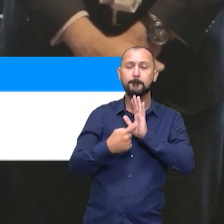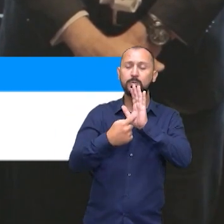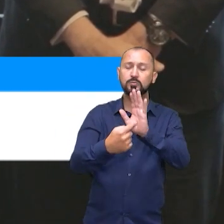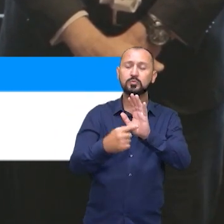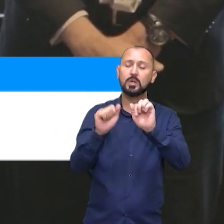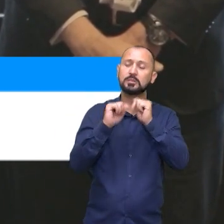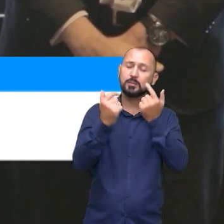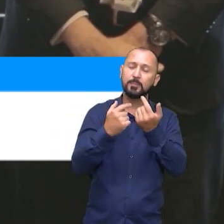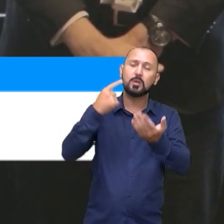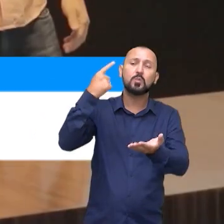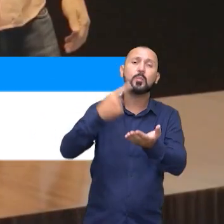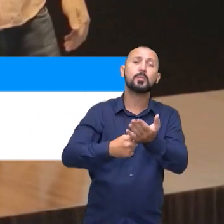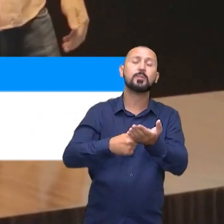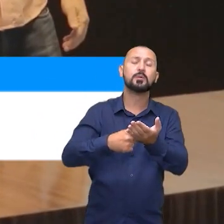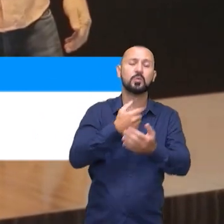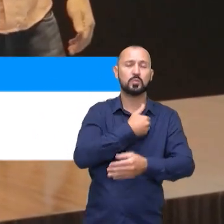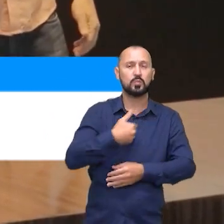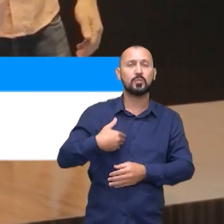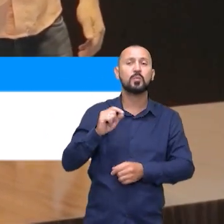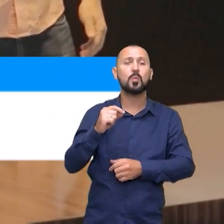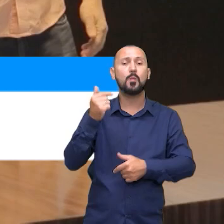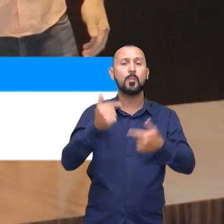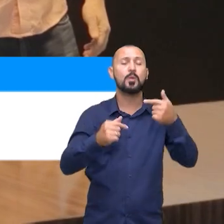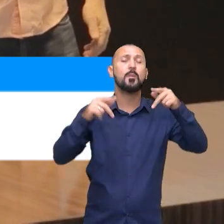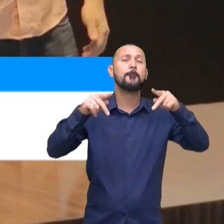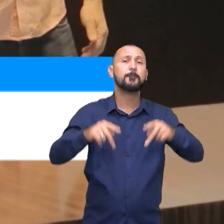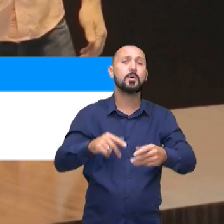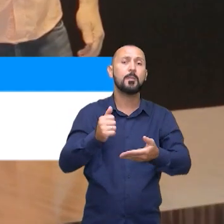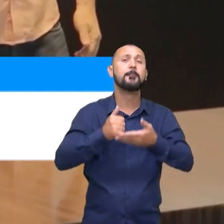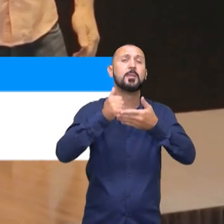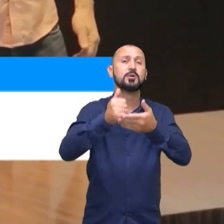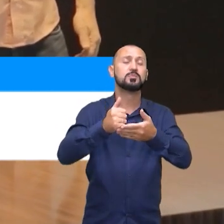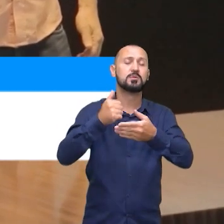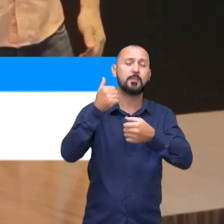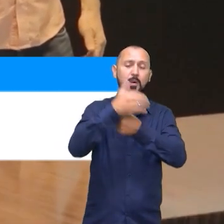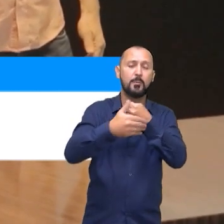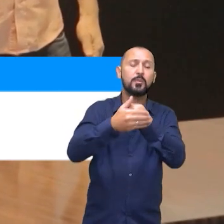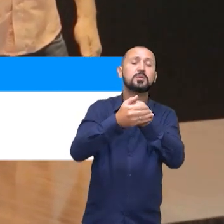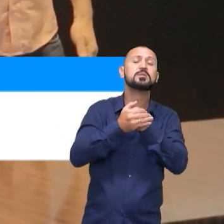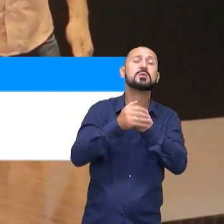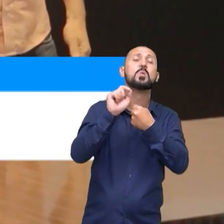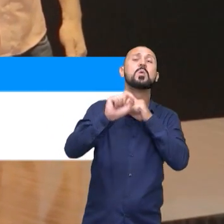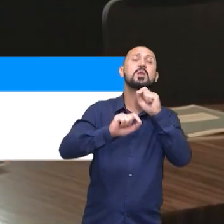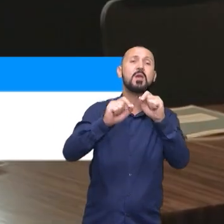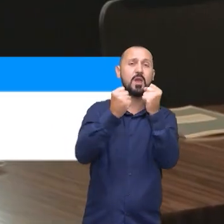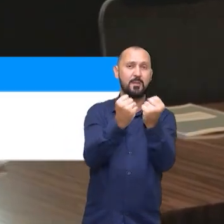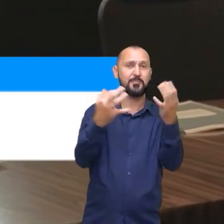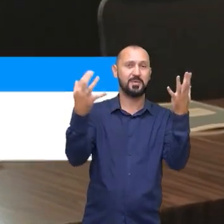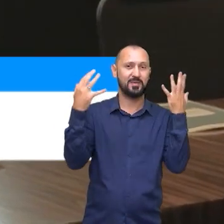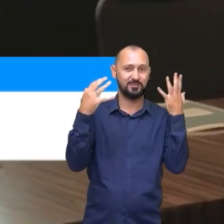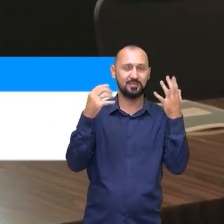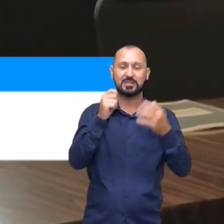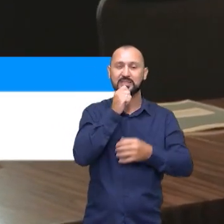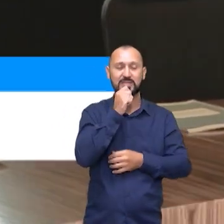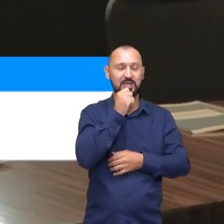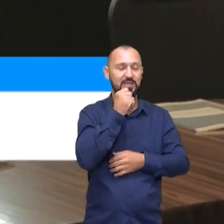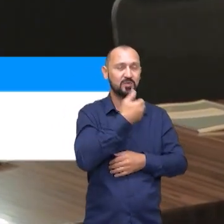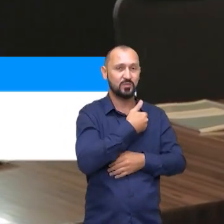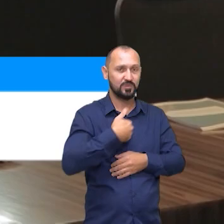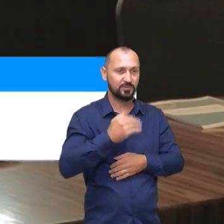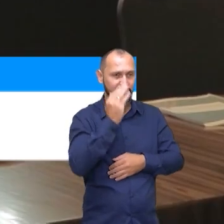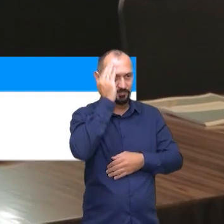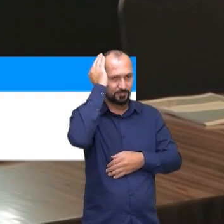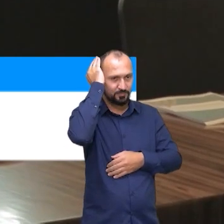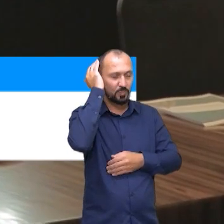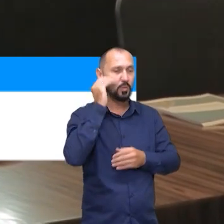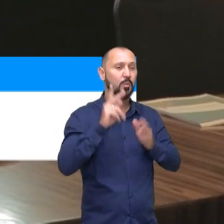ressaltou o compromisso do Parlamento e do governo estadual com políticas públicas voltadas à proteção ambiental. Ele ainda recebeu do governador